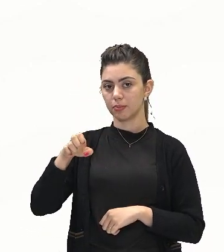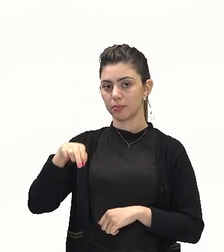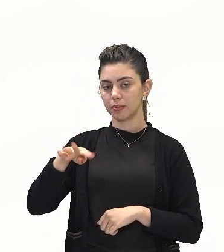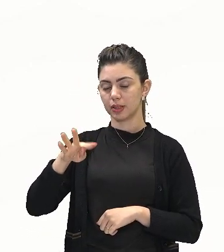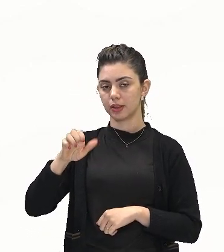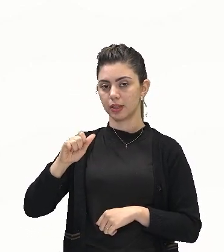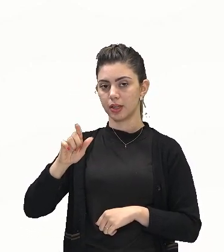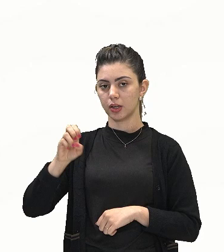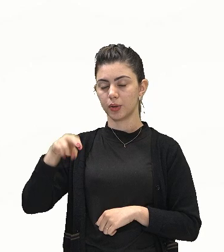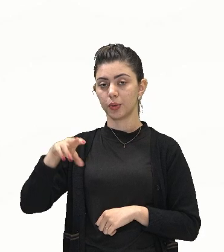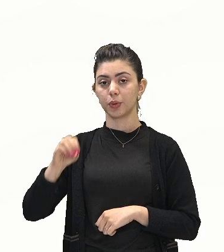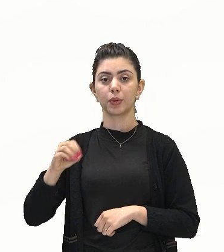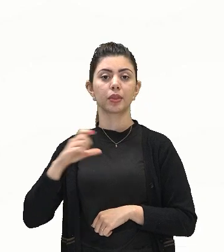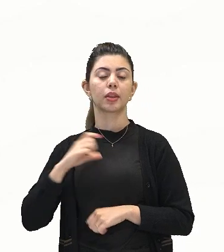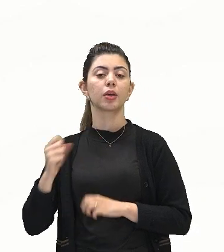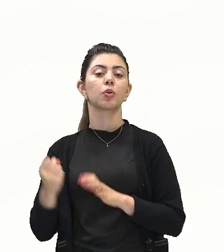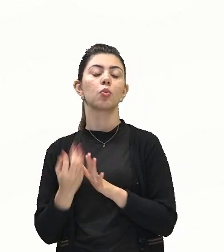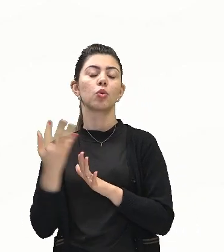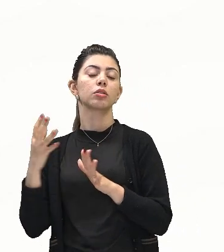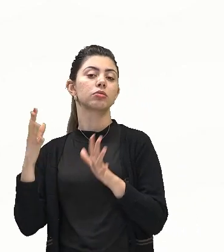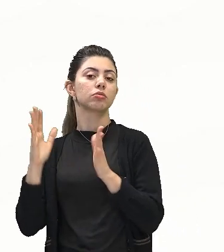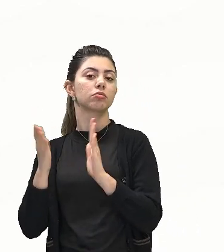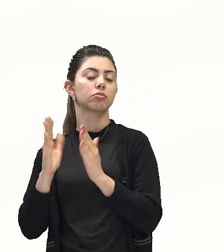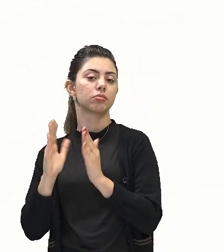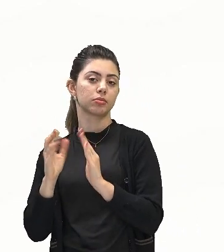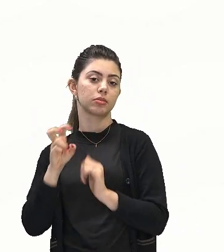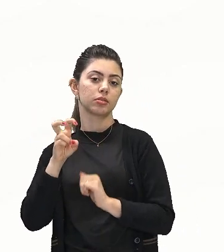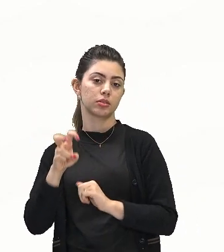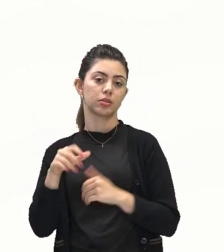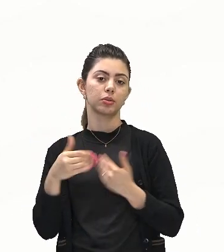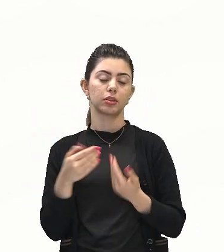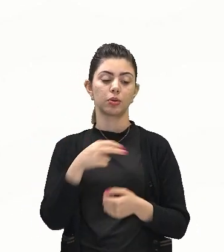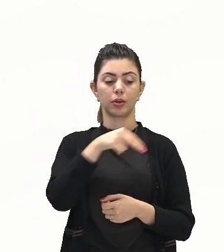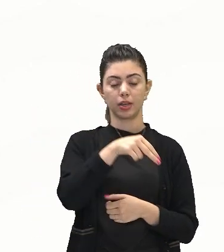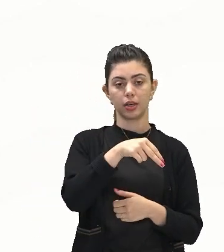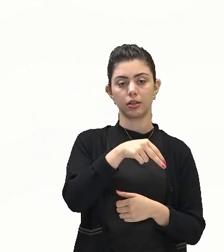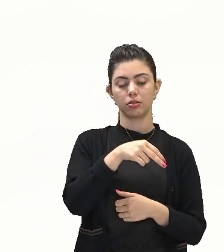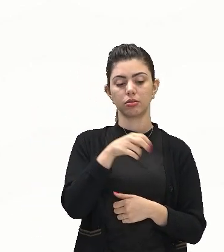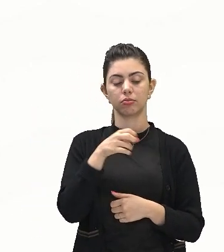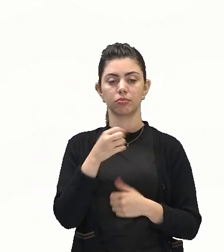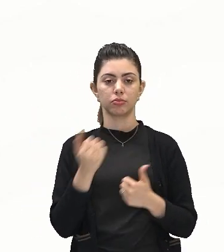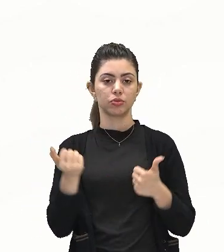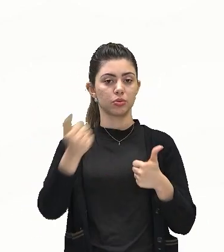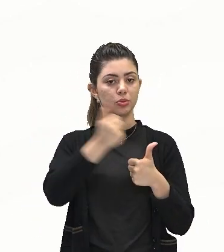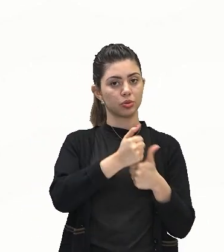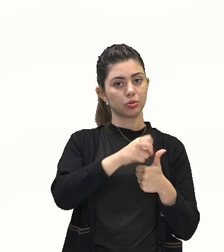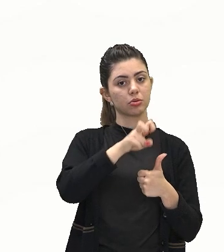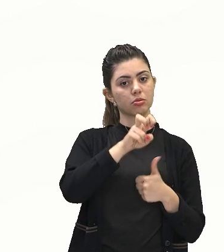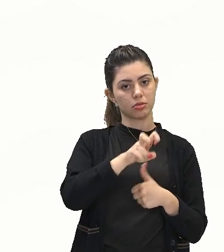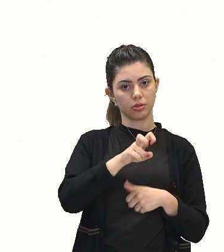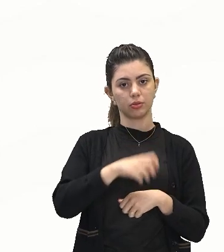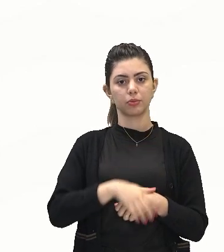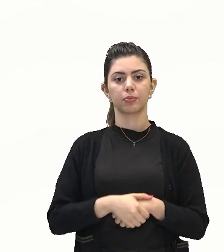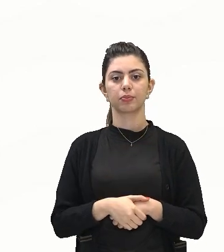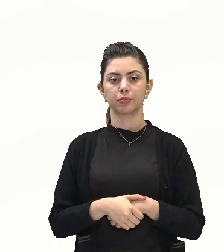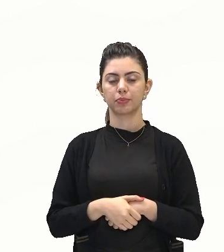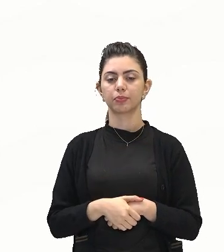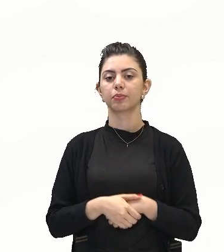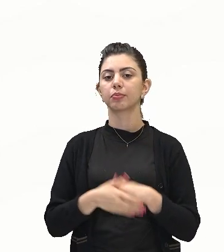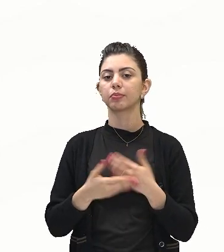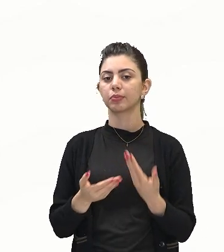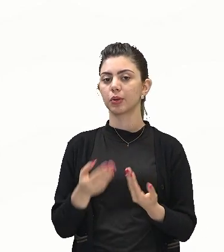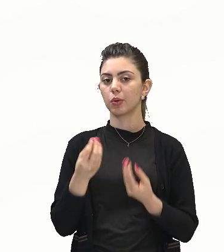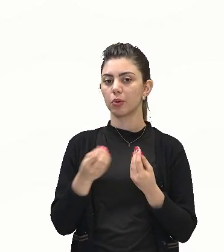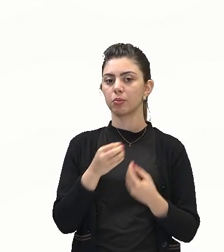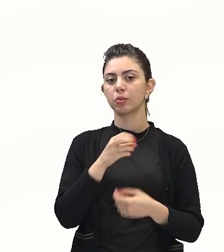pentágono possui quantos lados? 5. Então, no lugar do n, será 5. Então, 5 menos 2, e o resultado que der